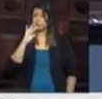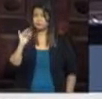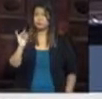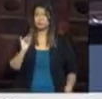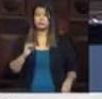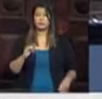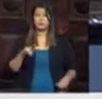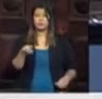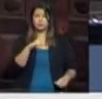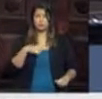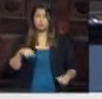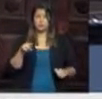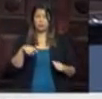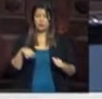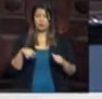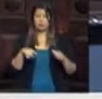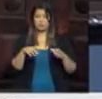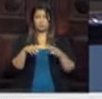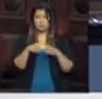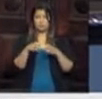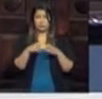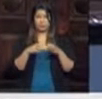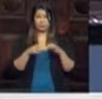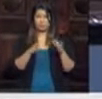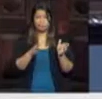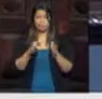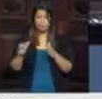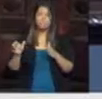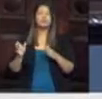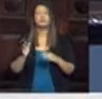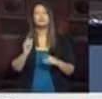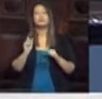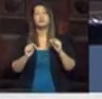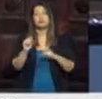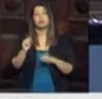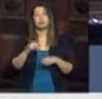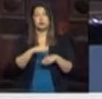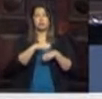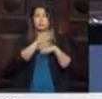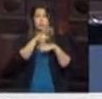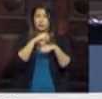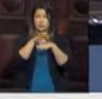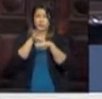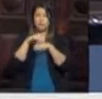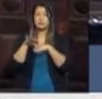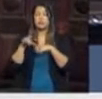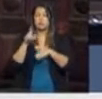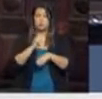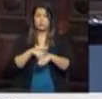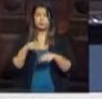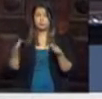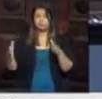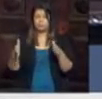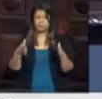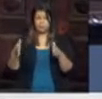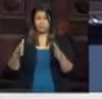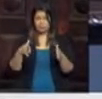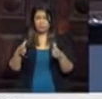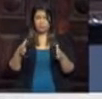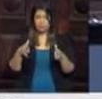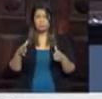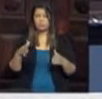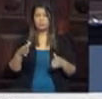das desonerações das exportações da Lei Candir, que no mesmo período, só a Lei Candir,